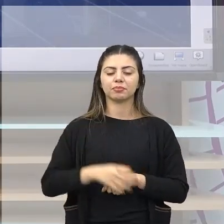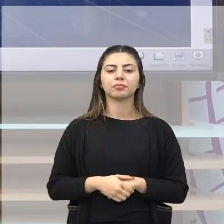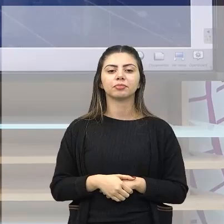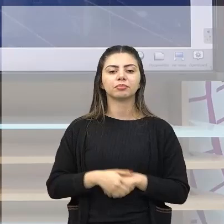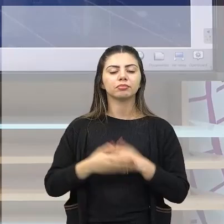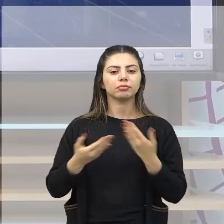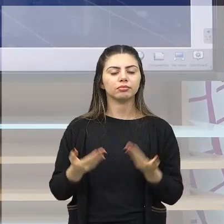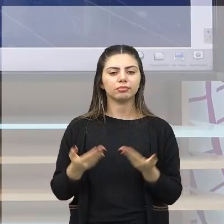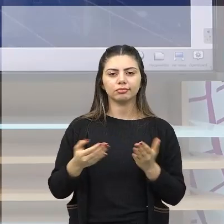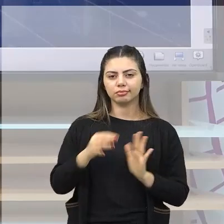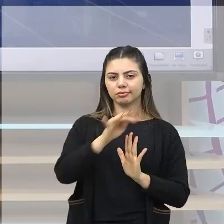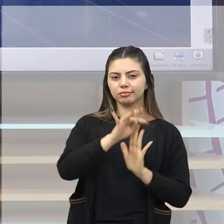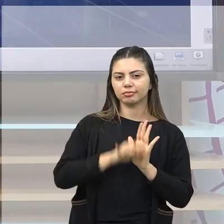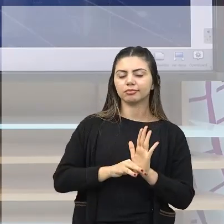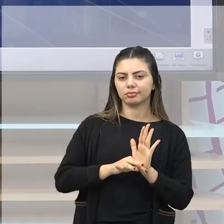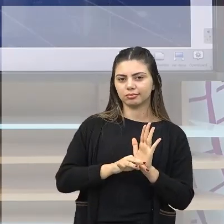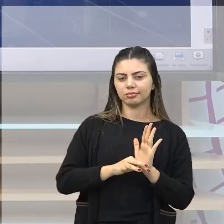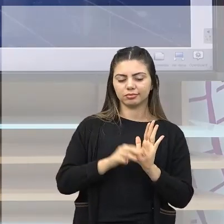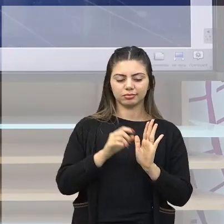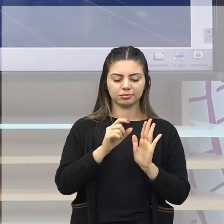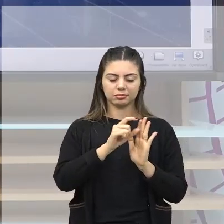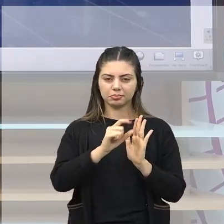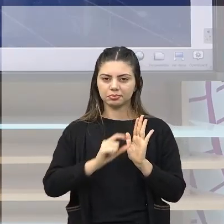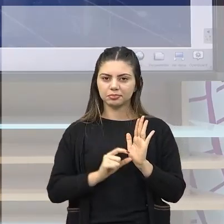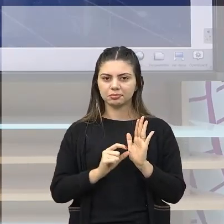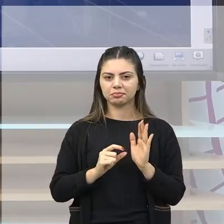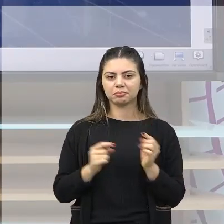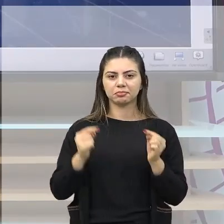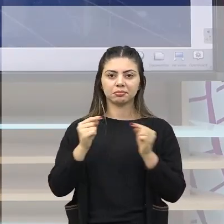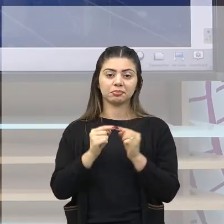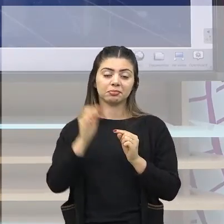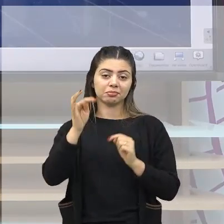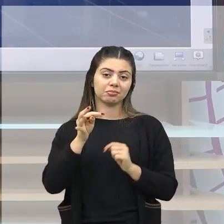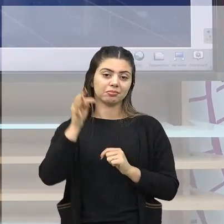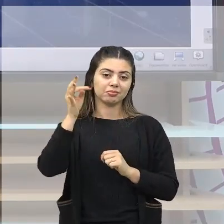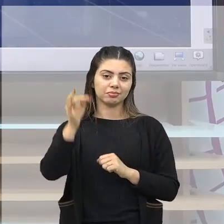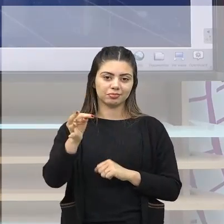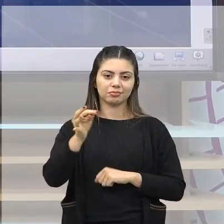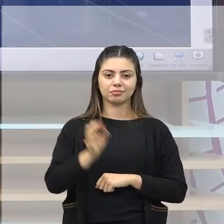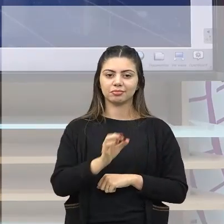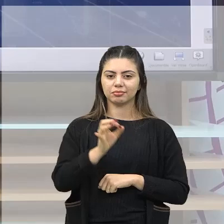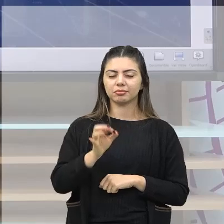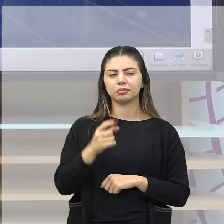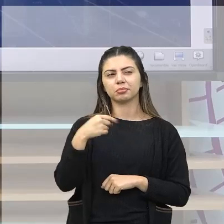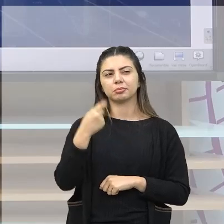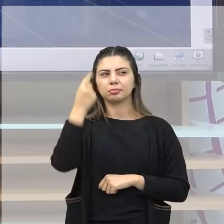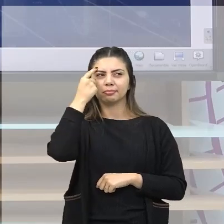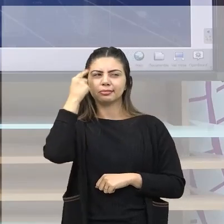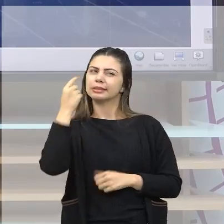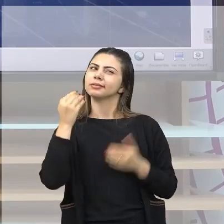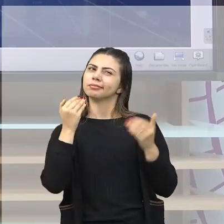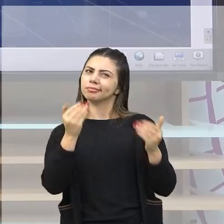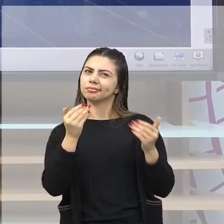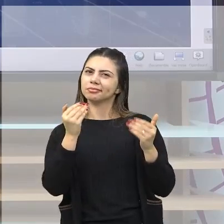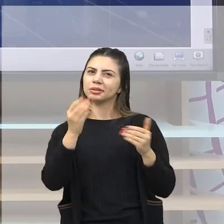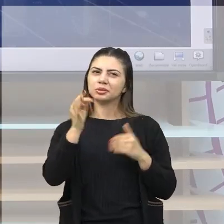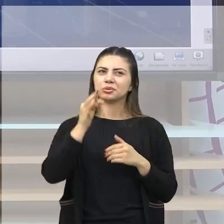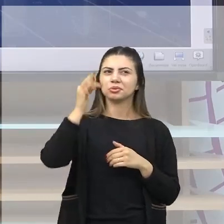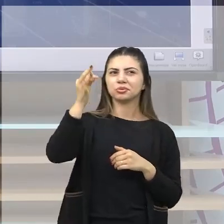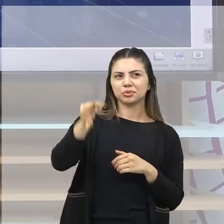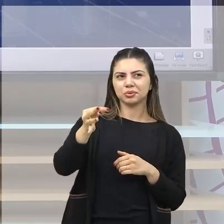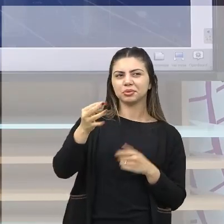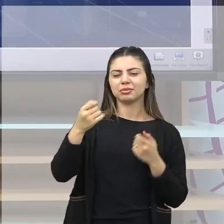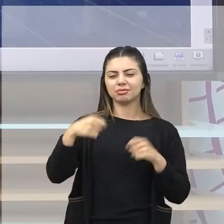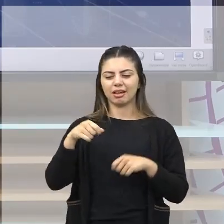texto está falando sobre todas essas previsões aí, que a gente olha e fala, mas será que vai ser isso mesmo? Carne no